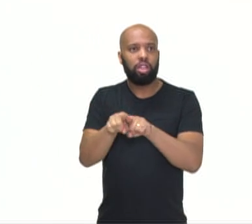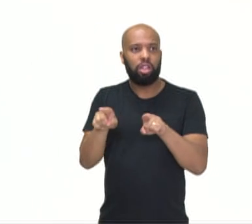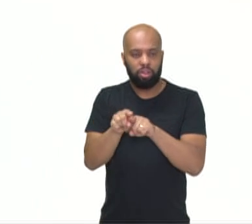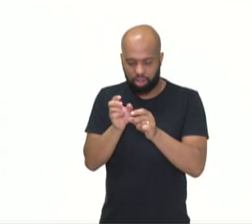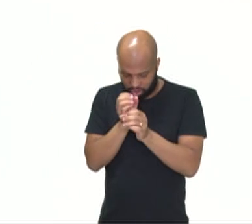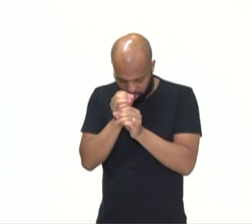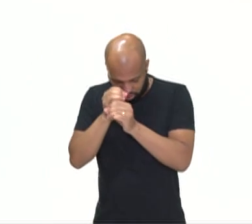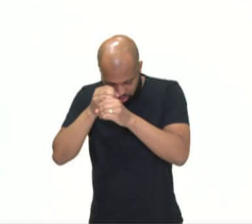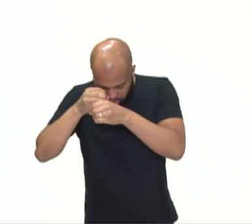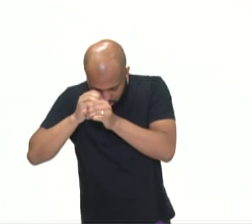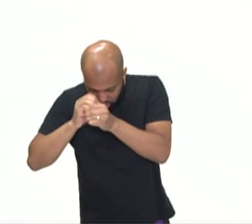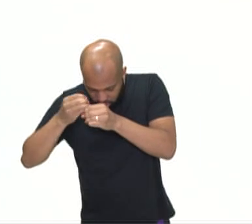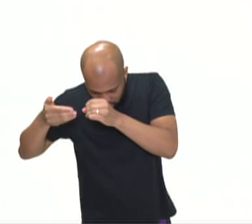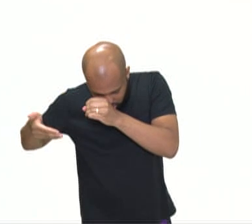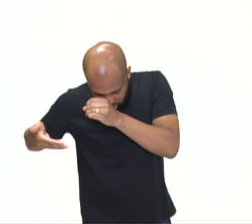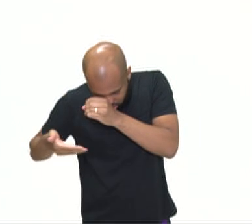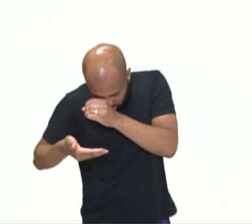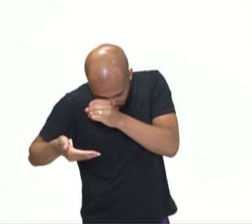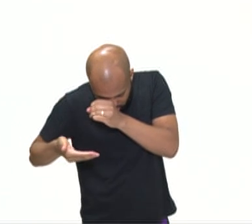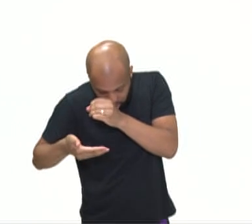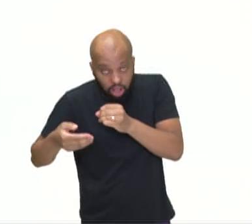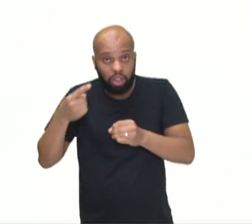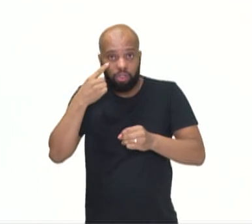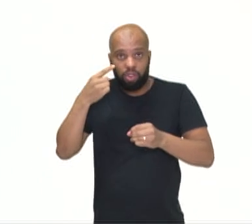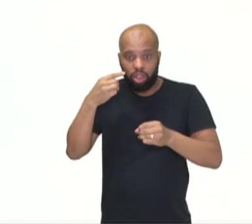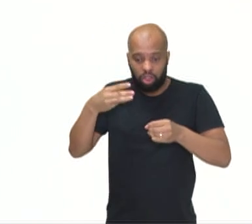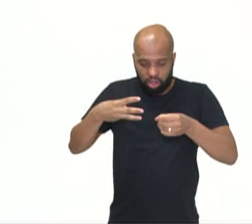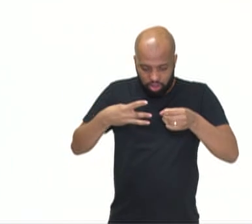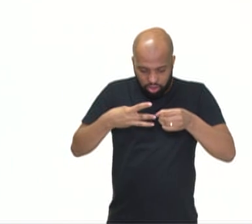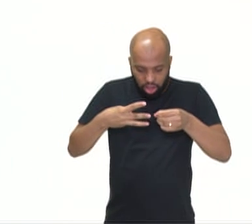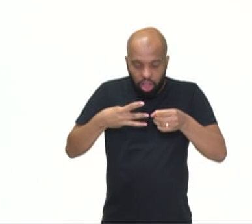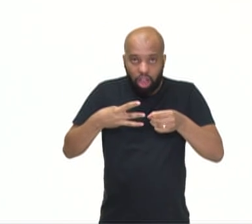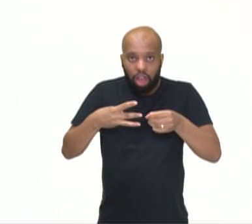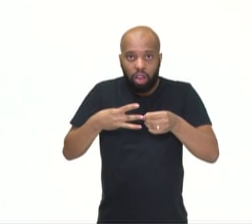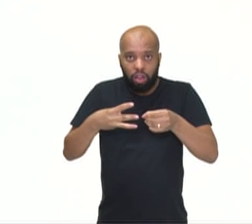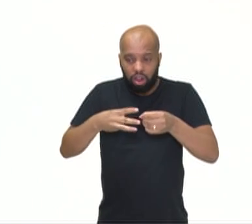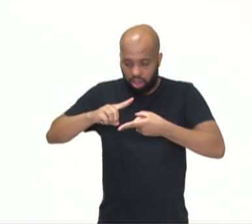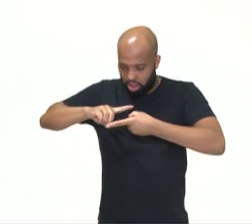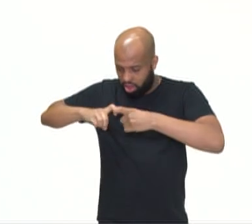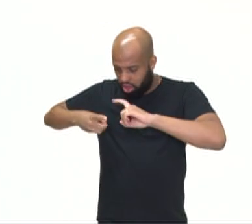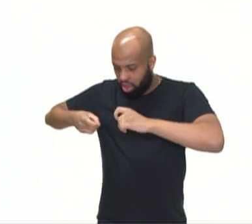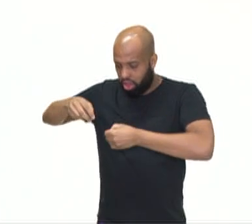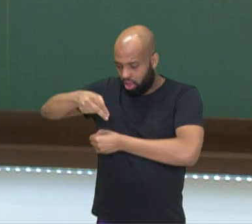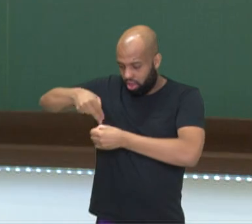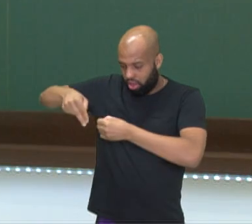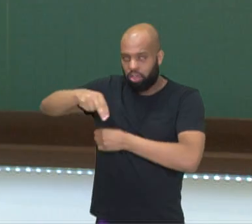microscopia mostrando a célula, né? Ou seja, o próprio protozoário em si.